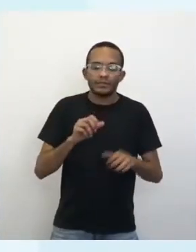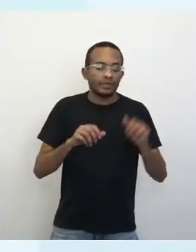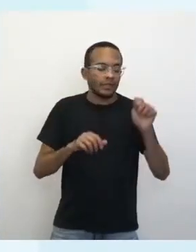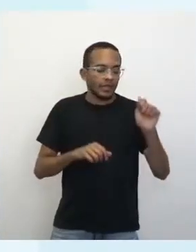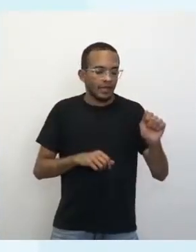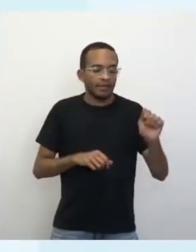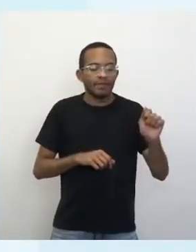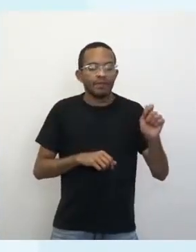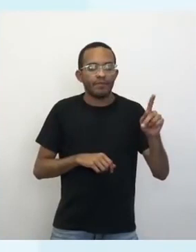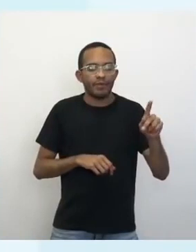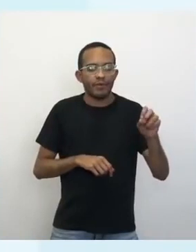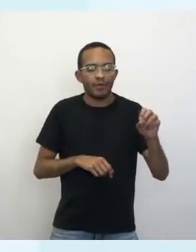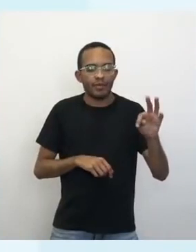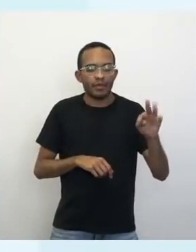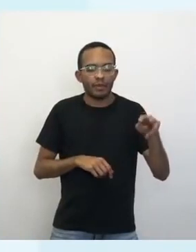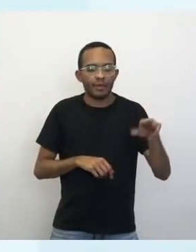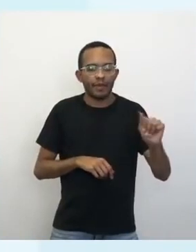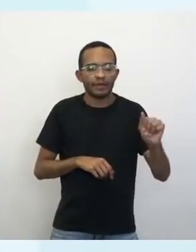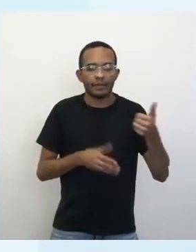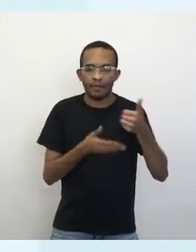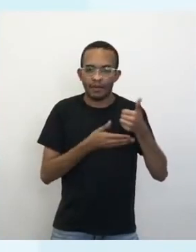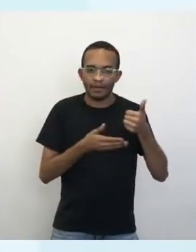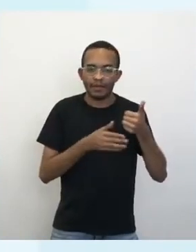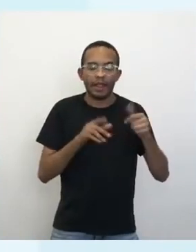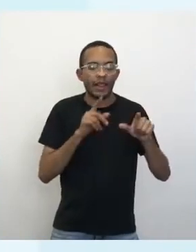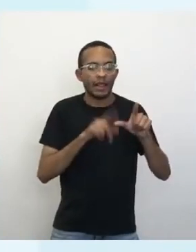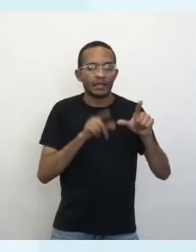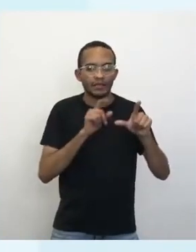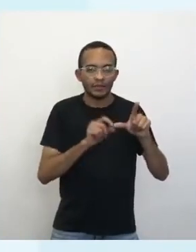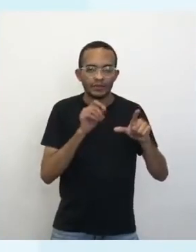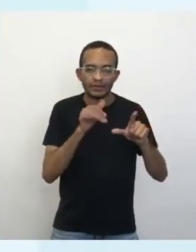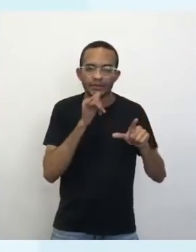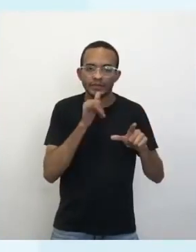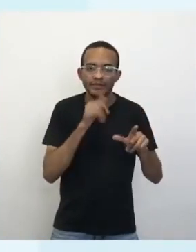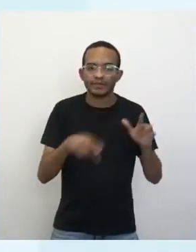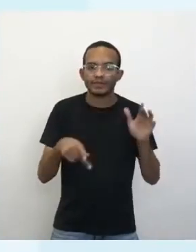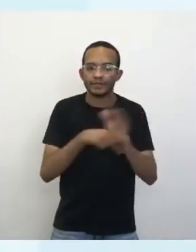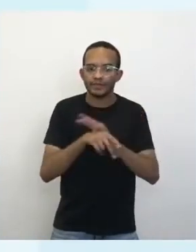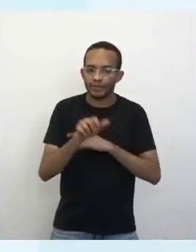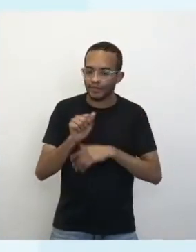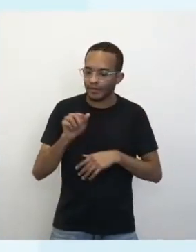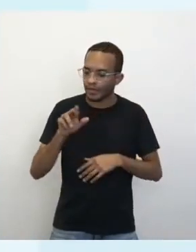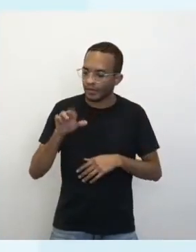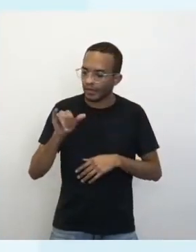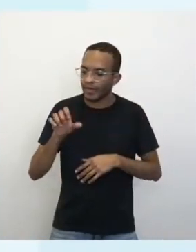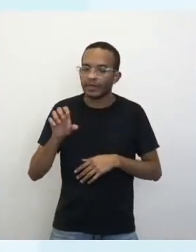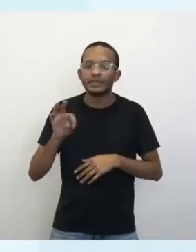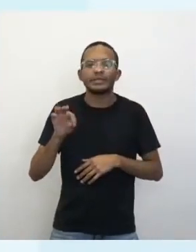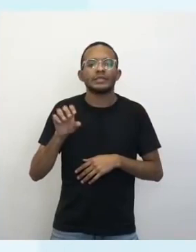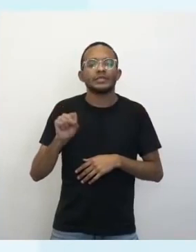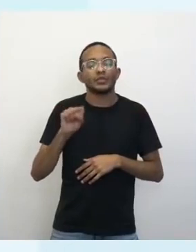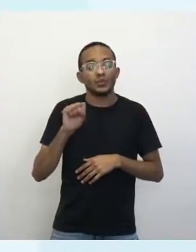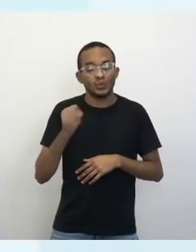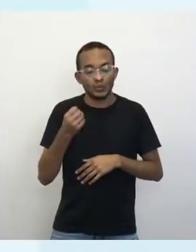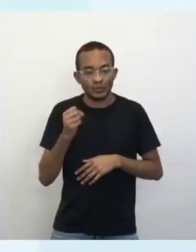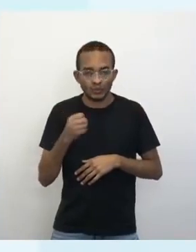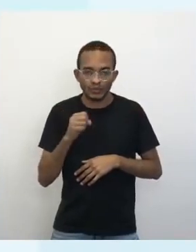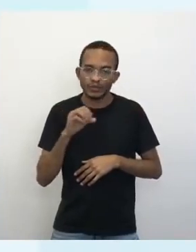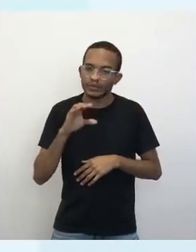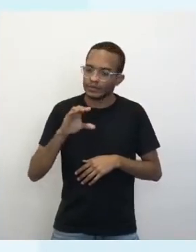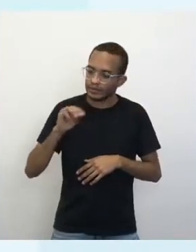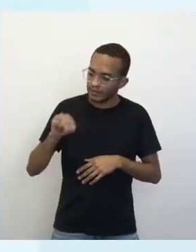da base. No lugar da letra A, eu vou colocar o tamanho da aresta, que são 8 centímetros.